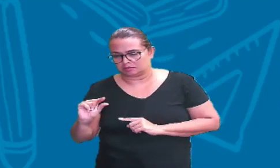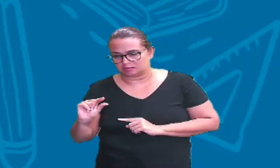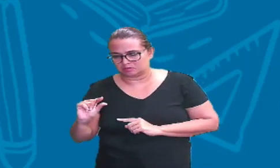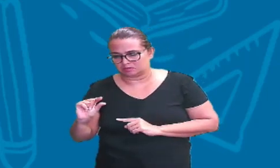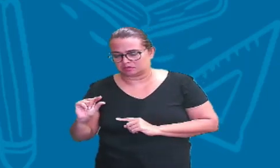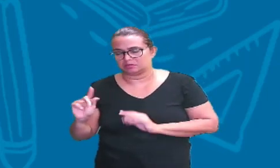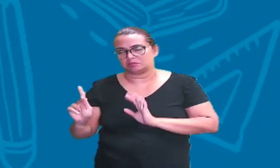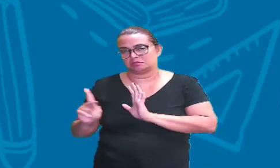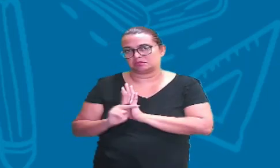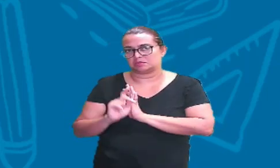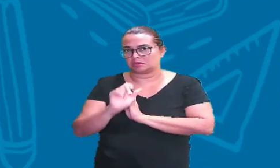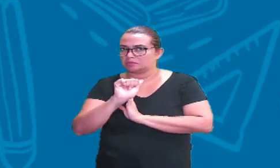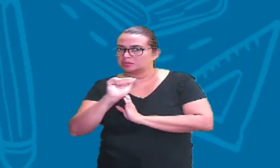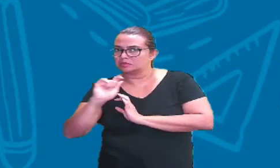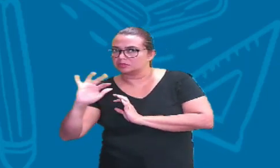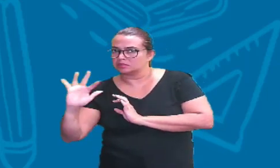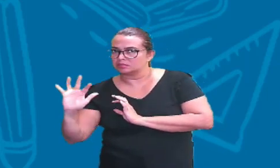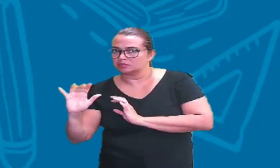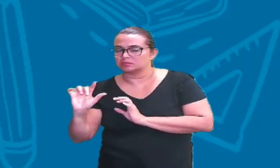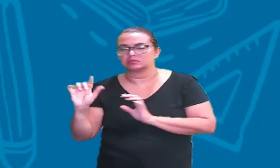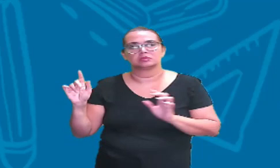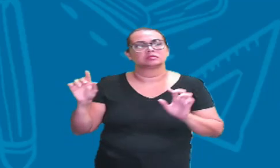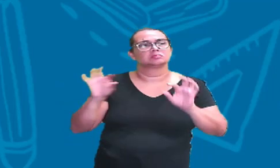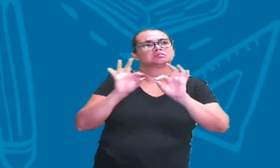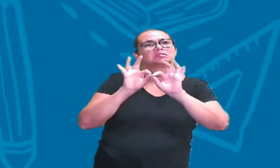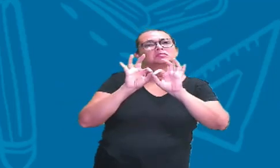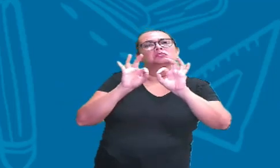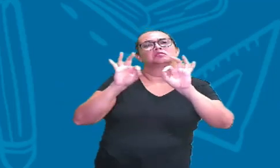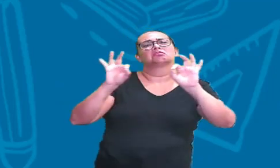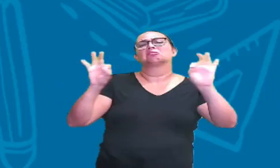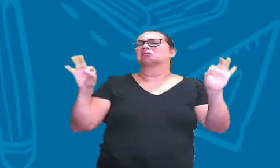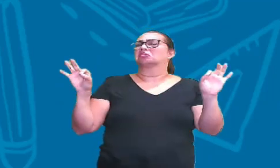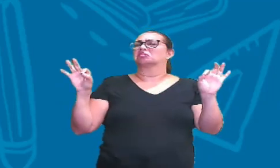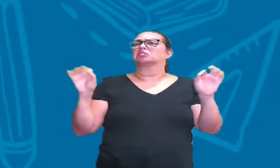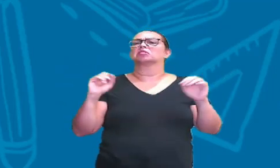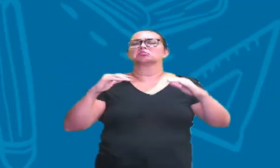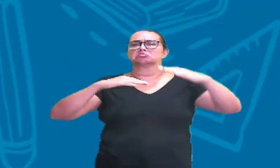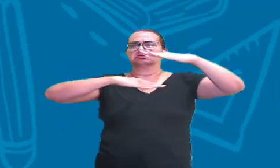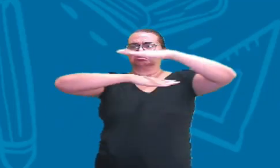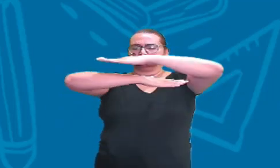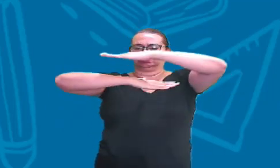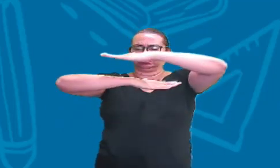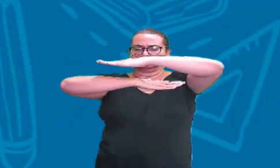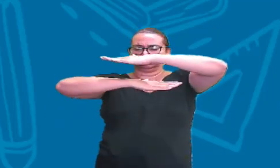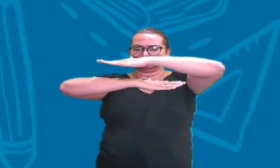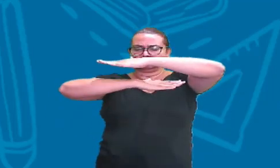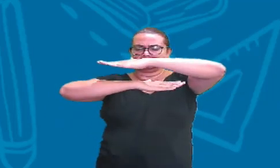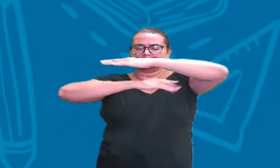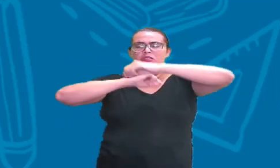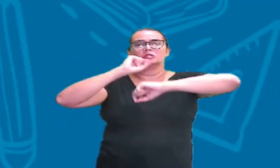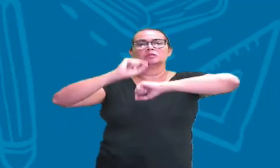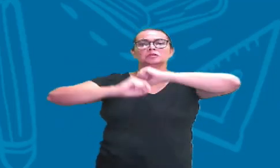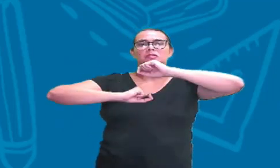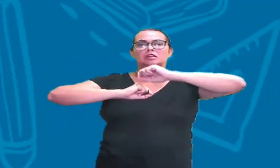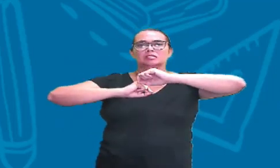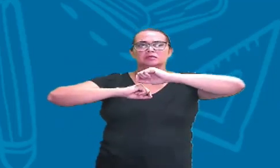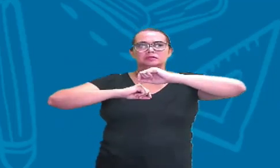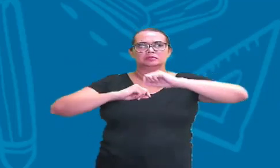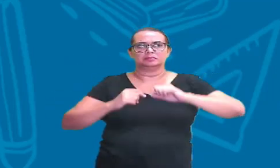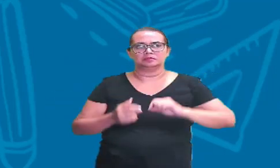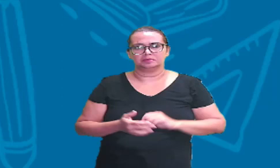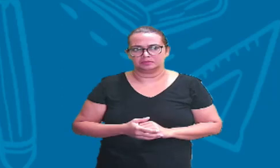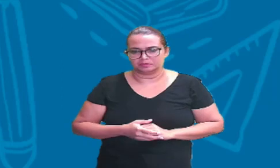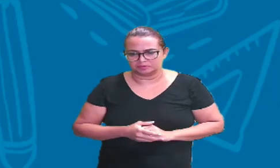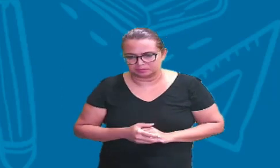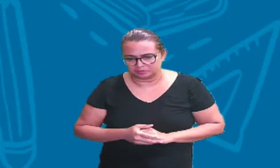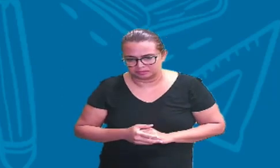minúsculas. Olha aí. Então, e o que são essas retas paralelas? As retas paralelas nada